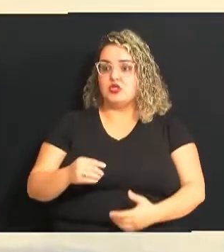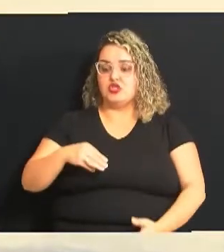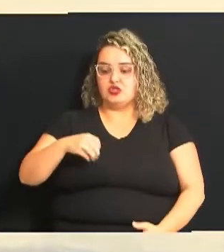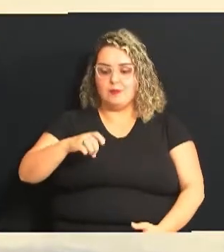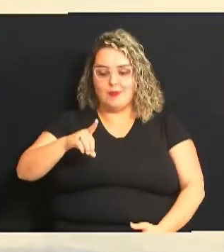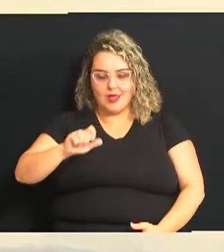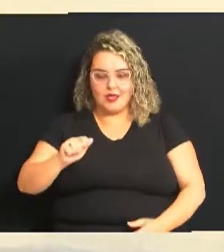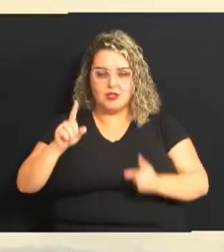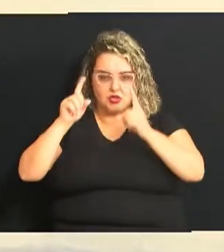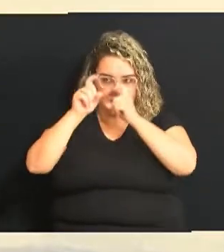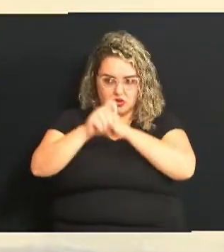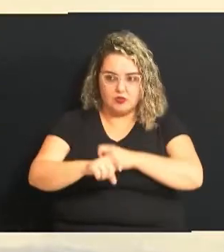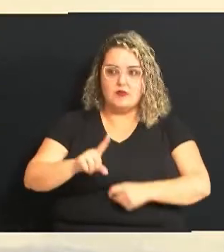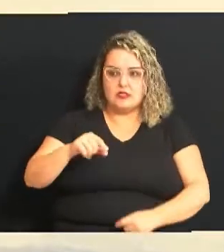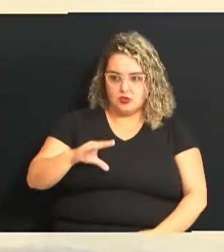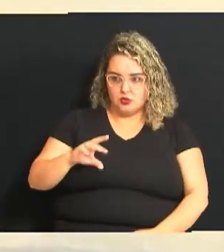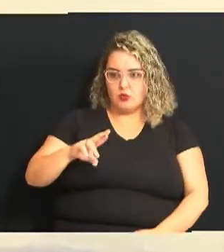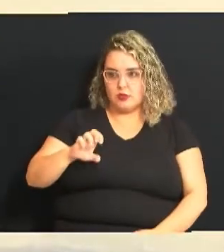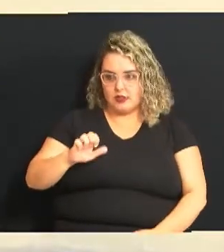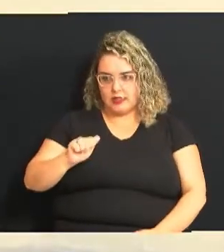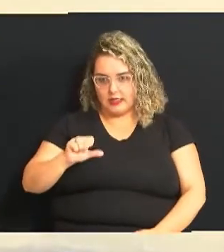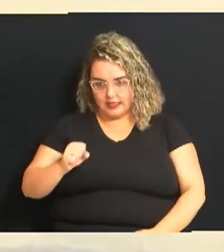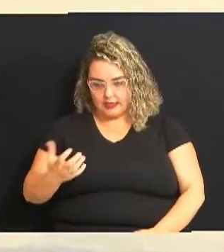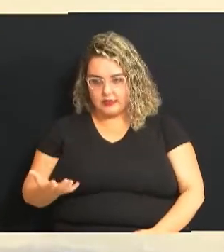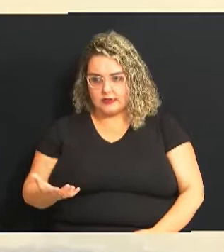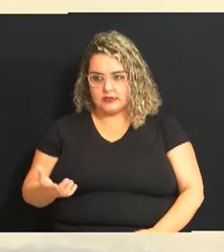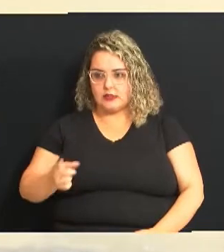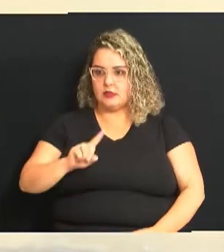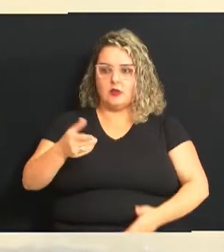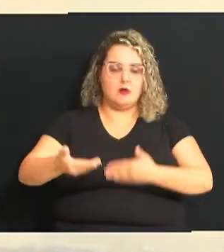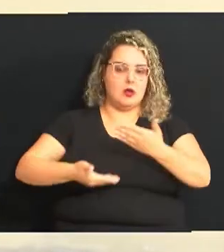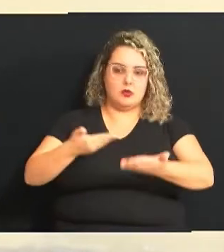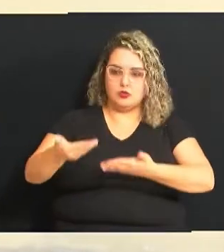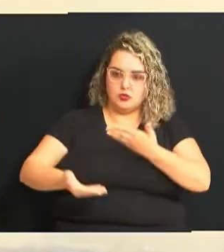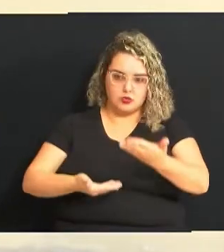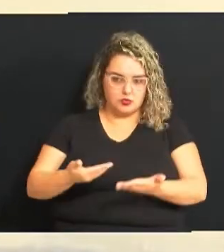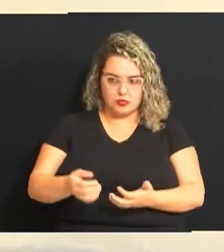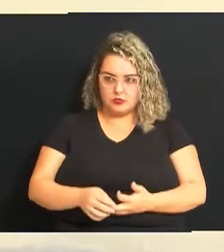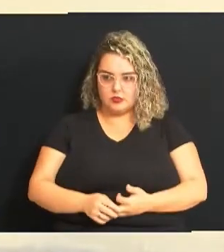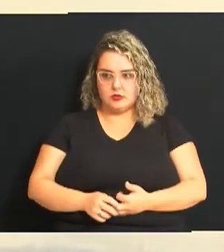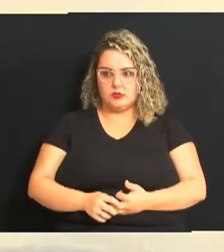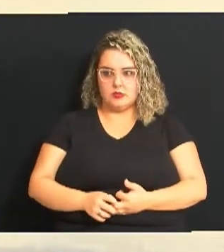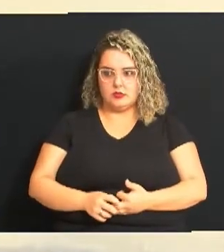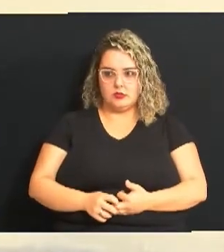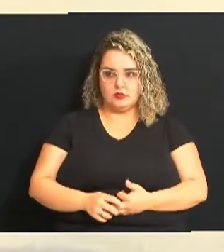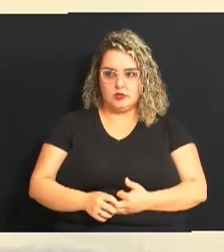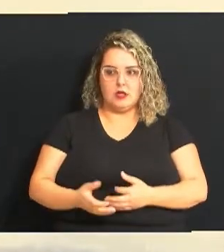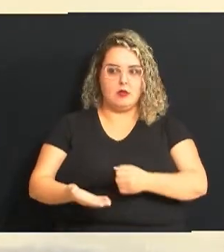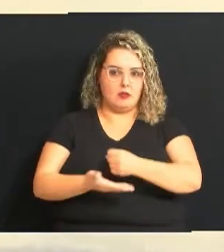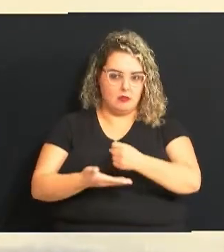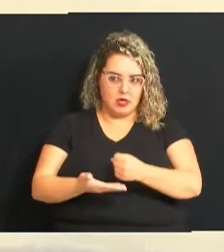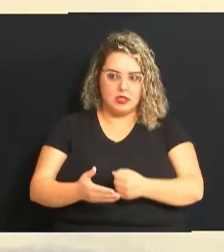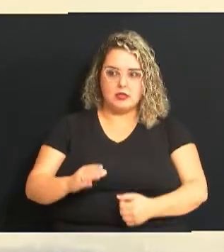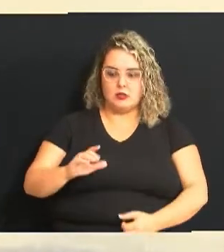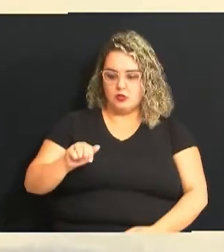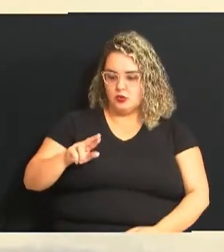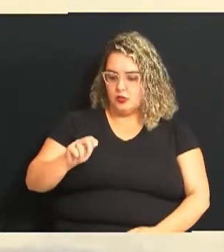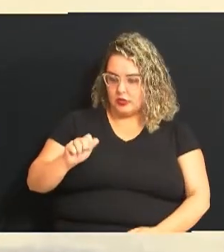vai ser através do CREAS, não é um serviço de básica, que seria através do CRAS,